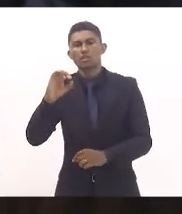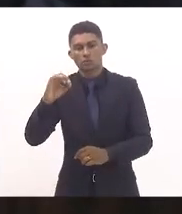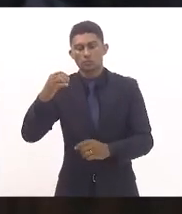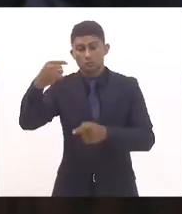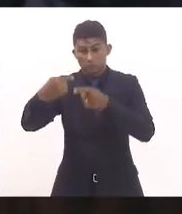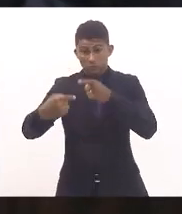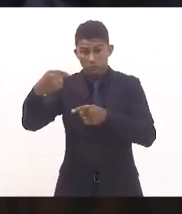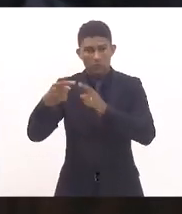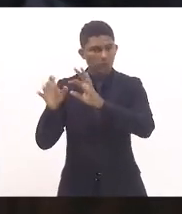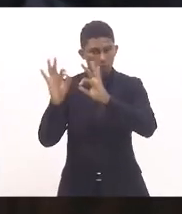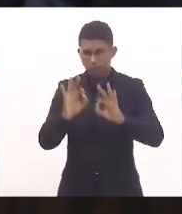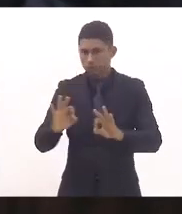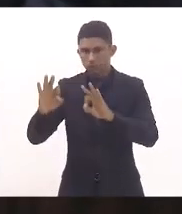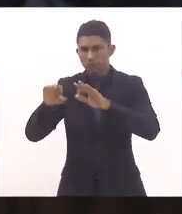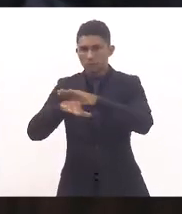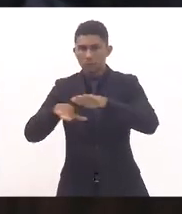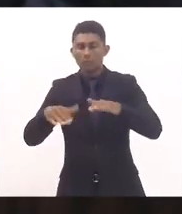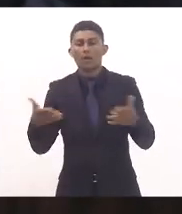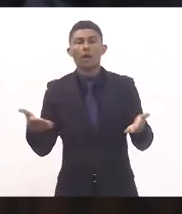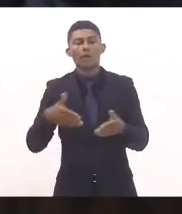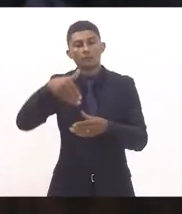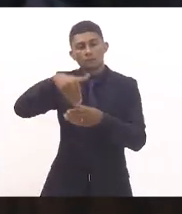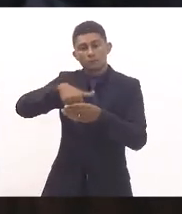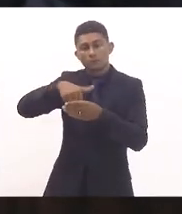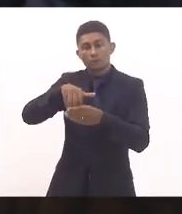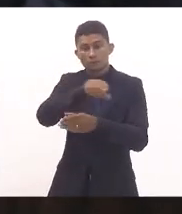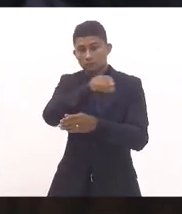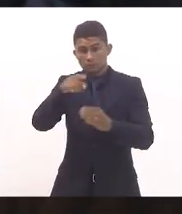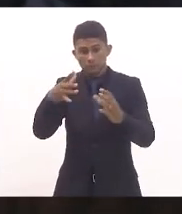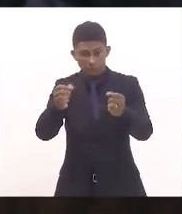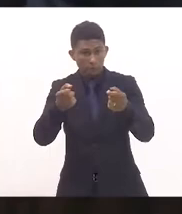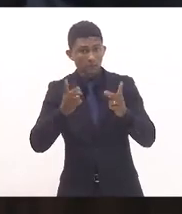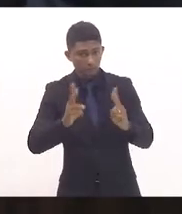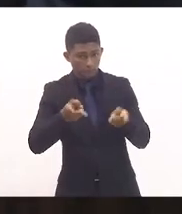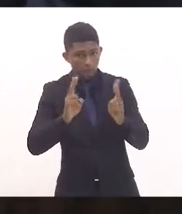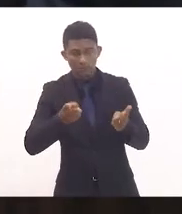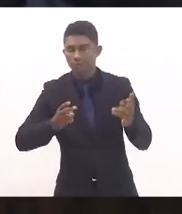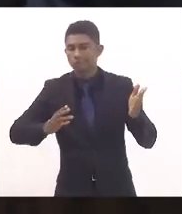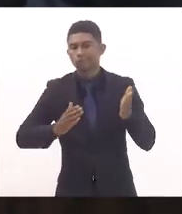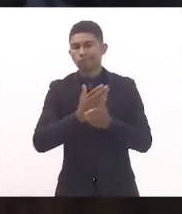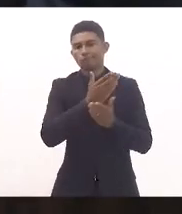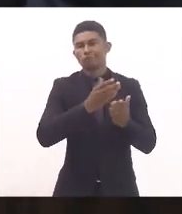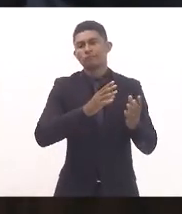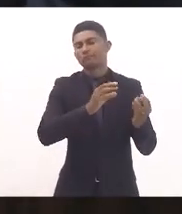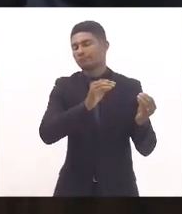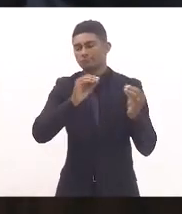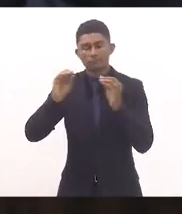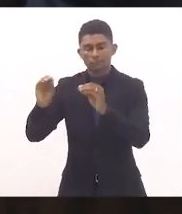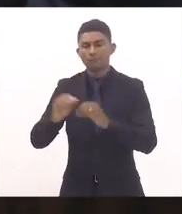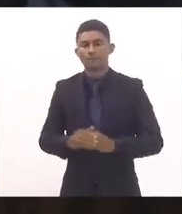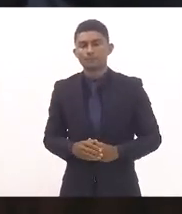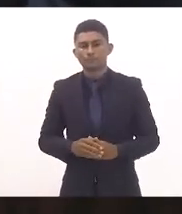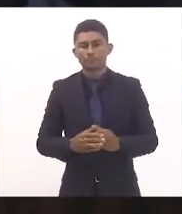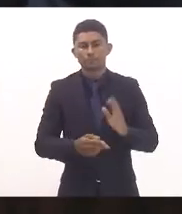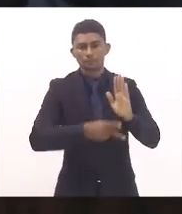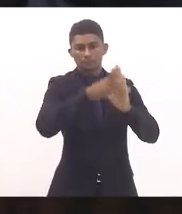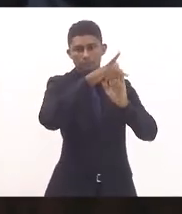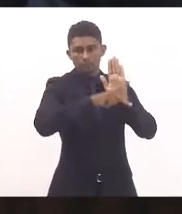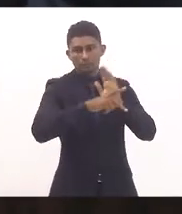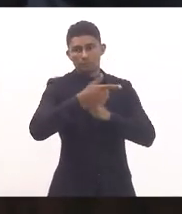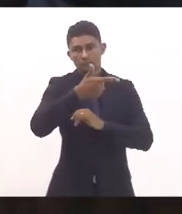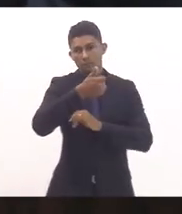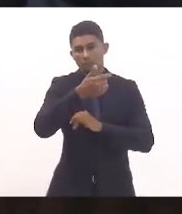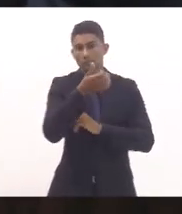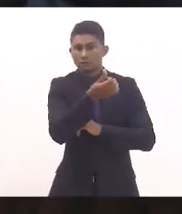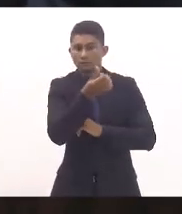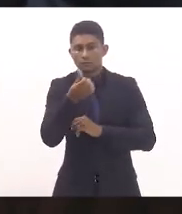queira discutir, encerrada a discussão, em votação, se os que aprovam permaneçam como estão aprovados, vai à promulgação. Projeto de resolução 1266, de